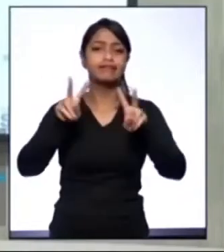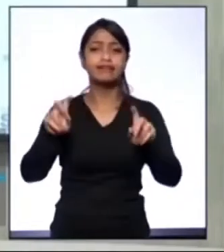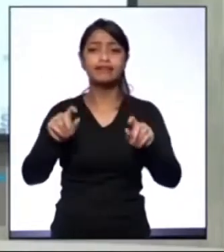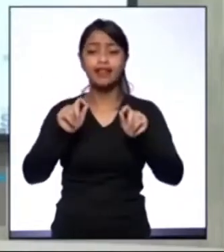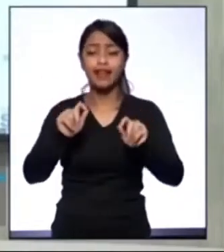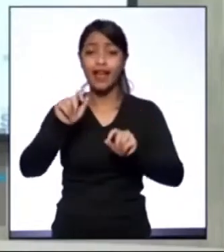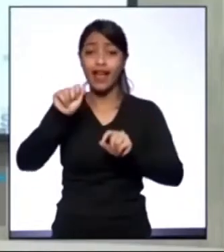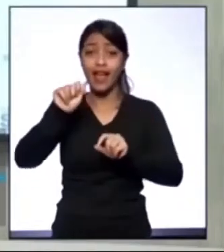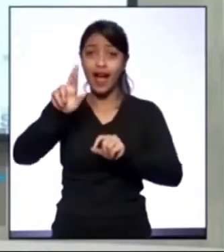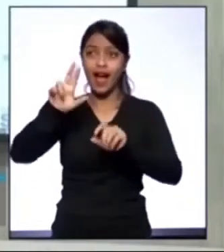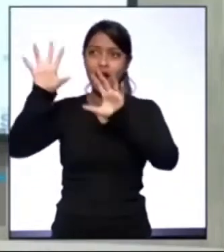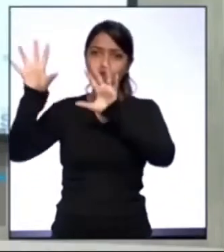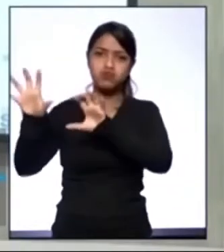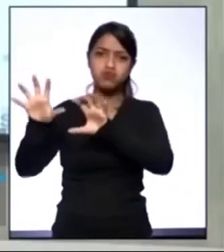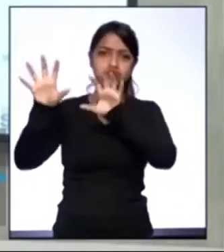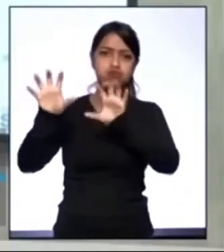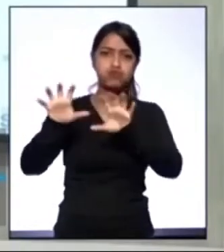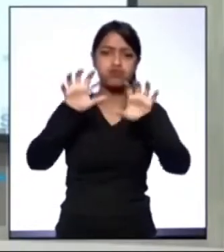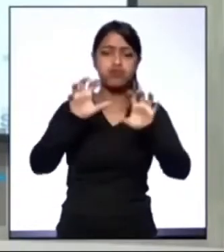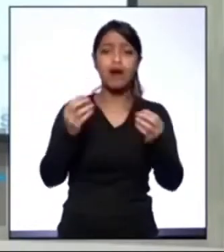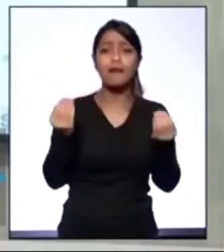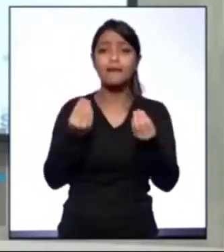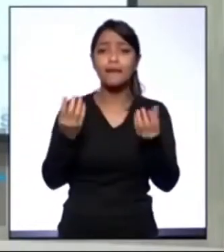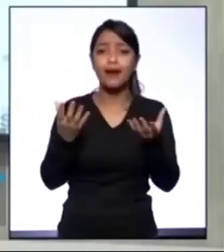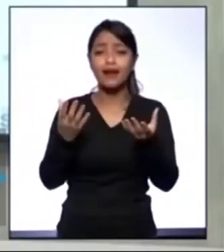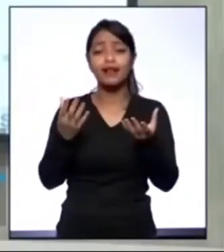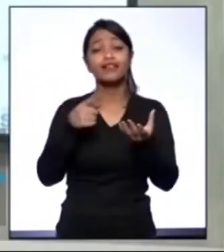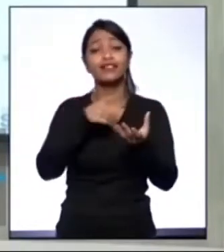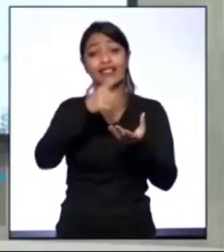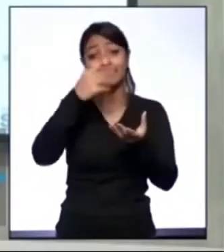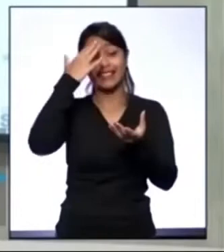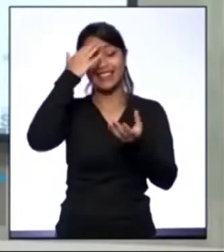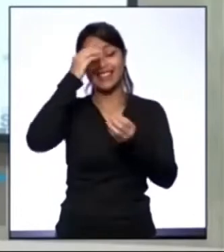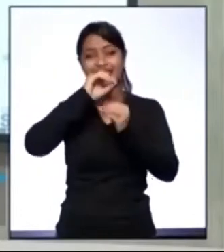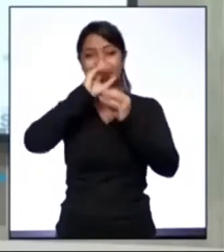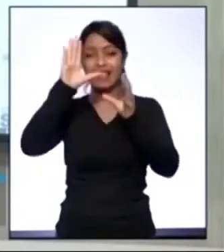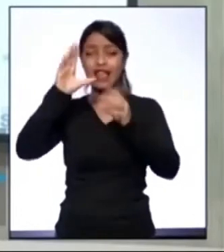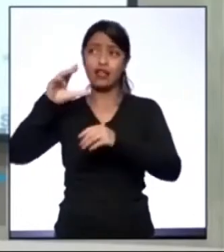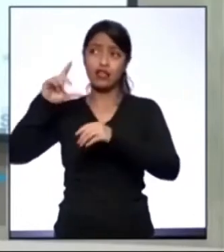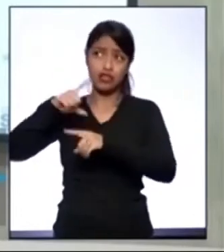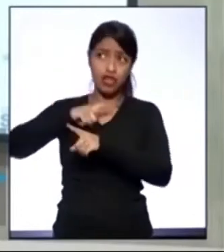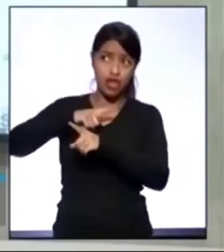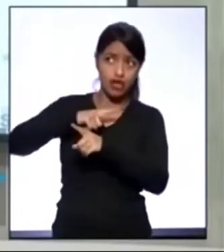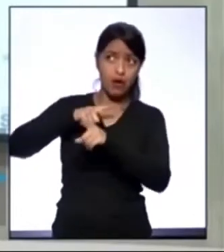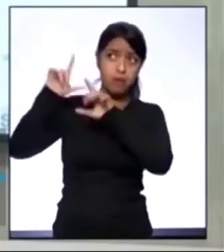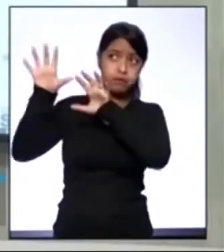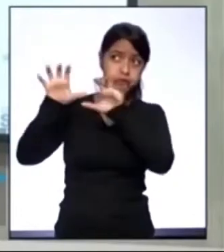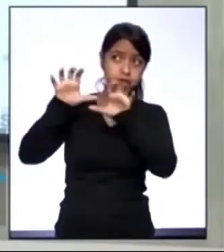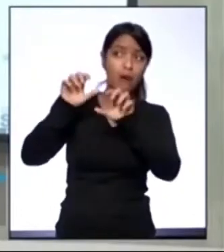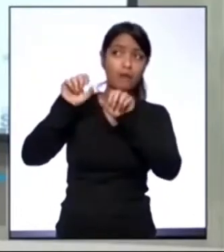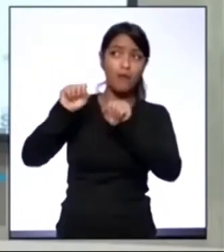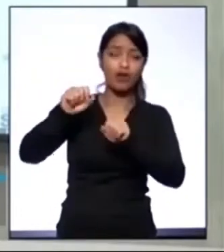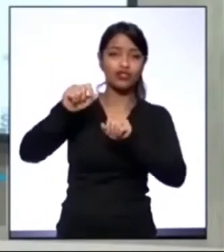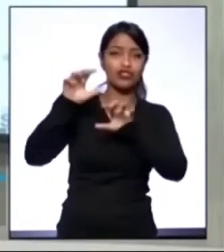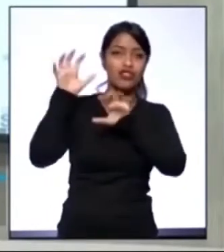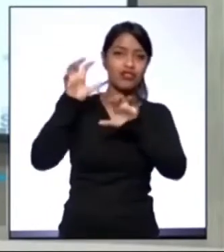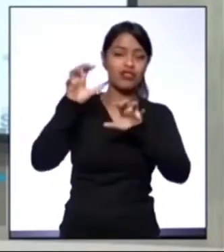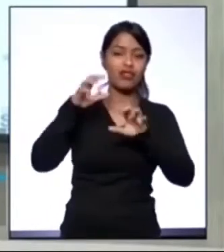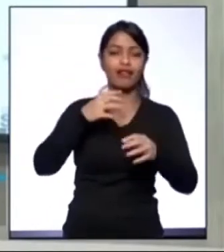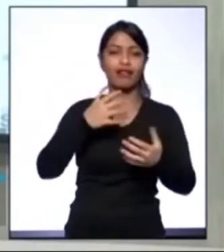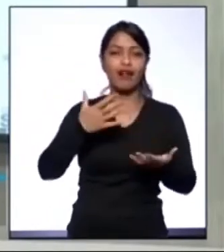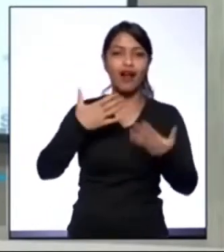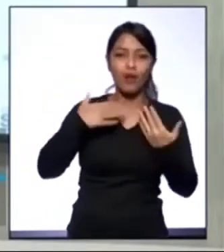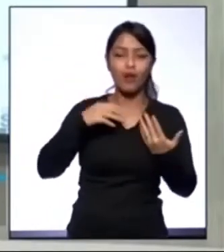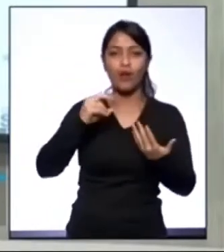ou não, né, a ausência ou a presença de qualquer massa de ar pode condicionar, né, um fator importante. Tá